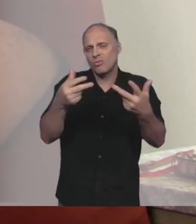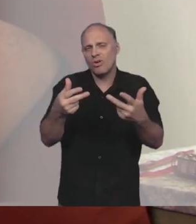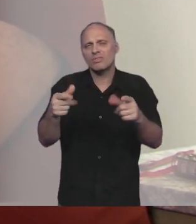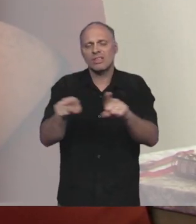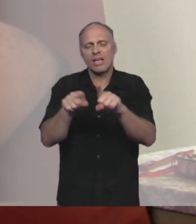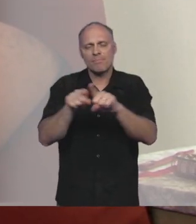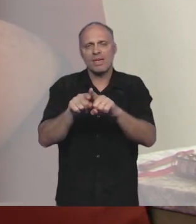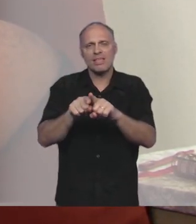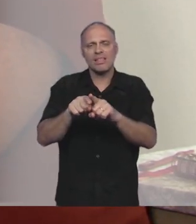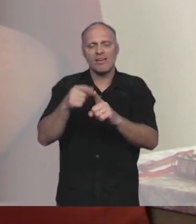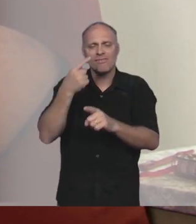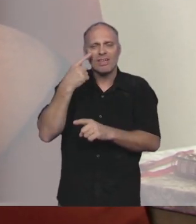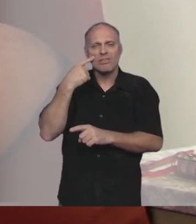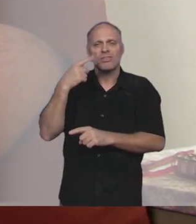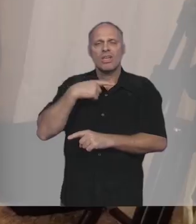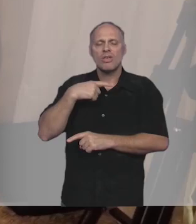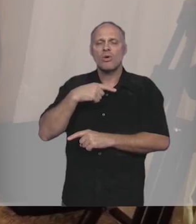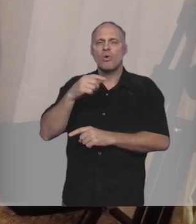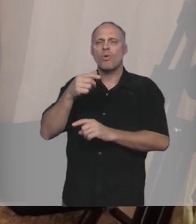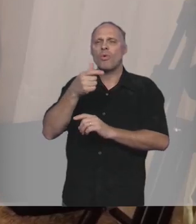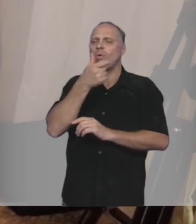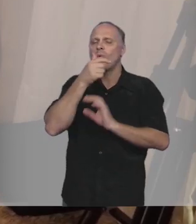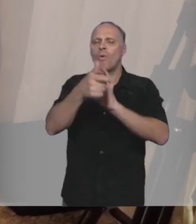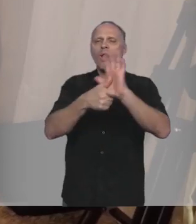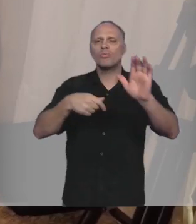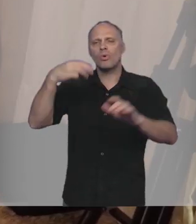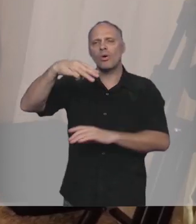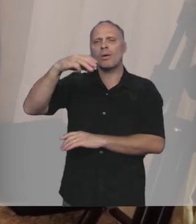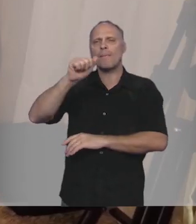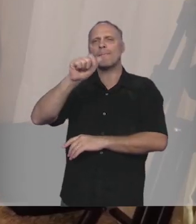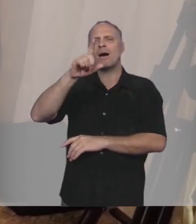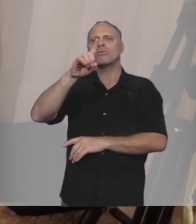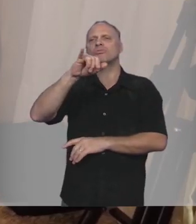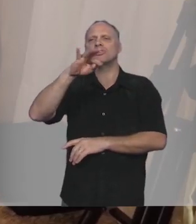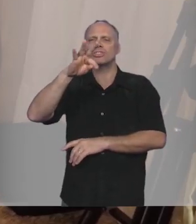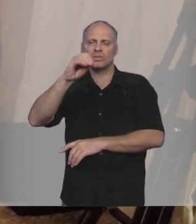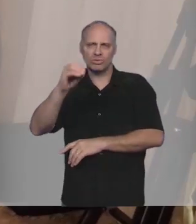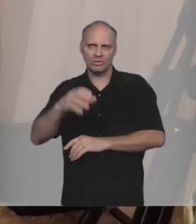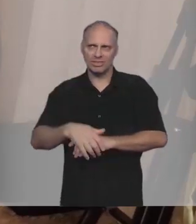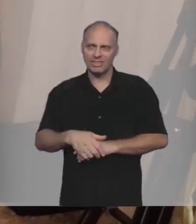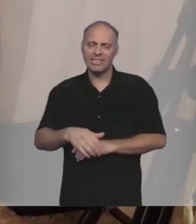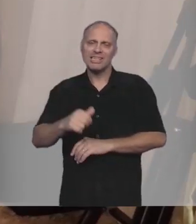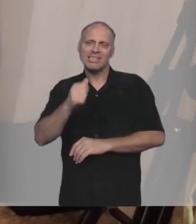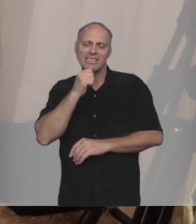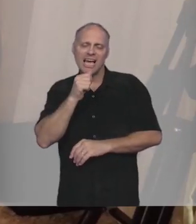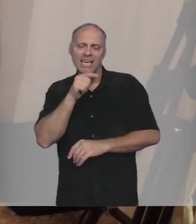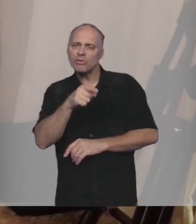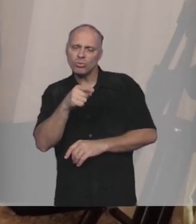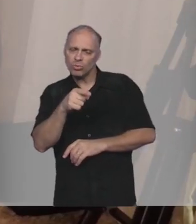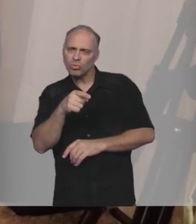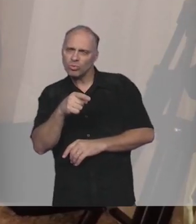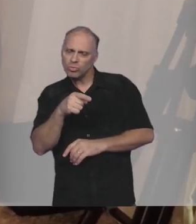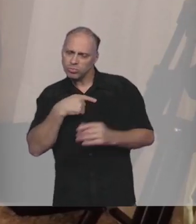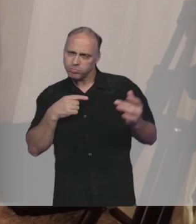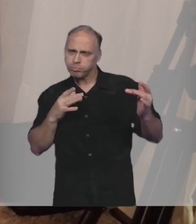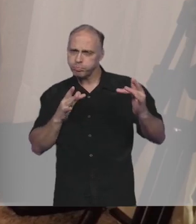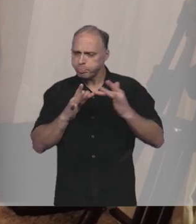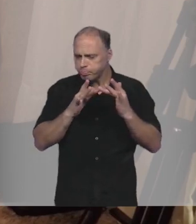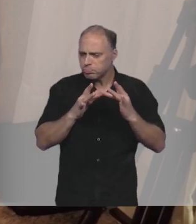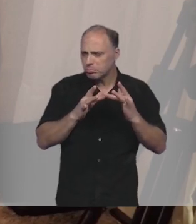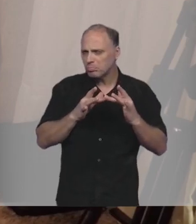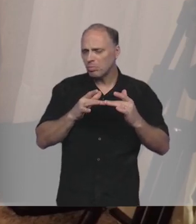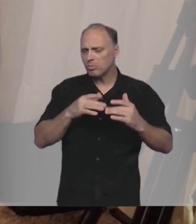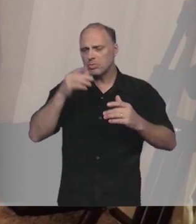um autor maldito, modo dizer, o Plínio Marcos. Sim, né? sim. E aí tu se enquadrar dentro